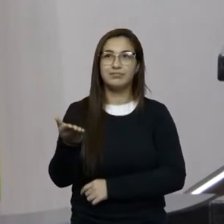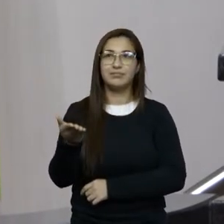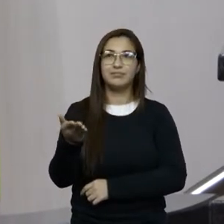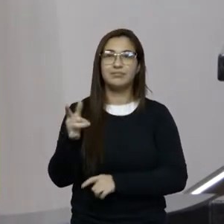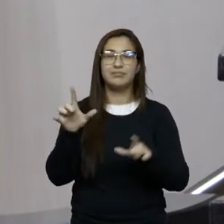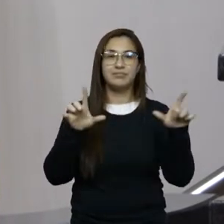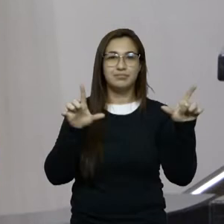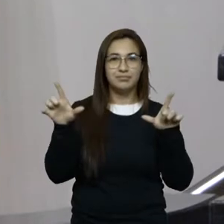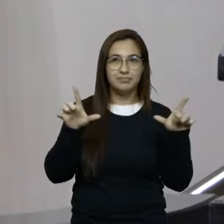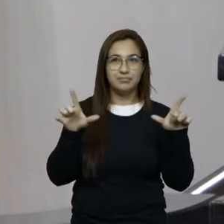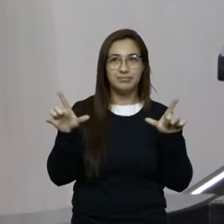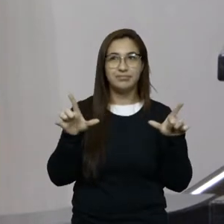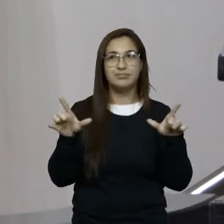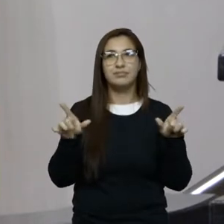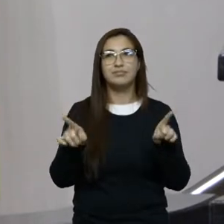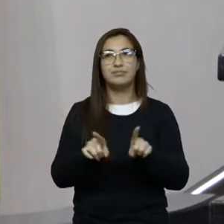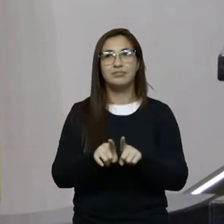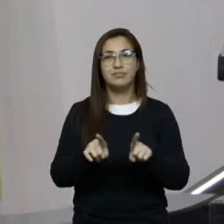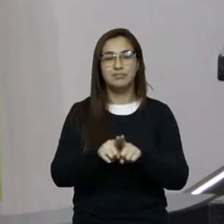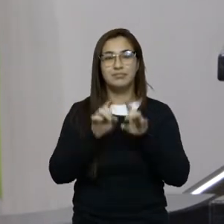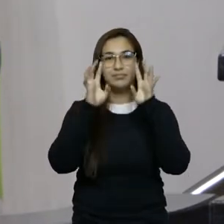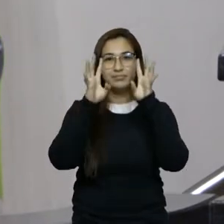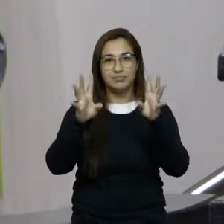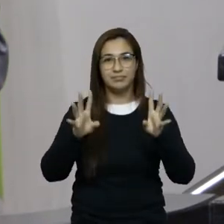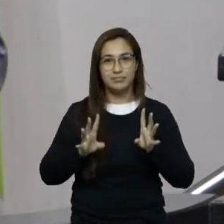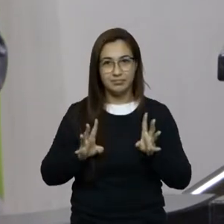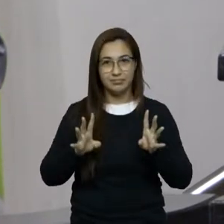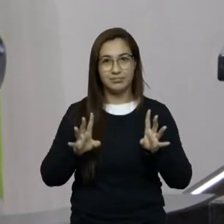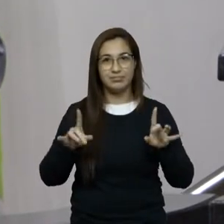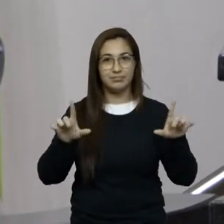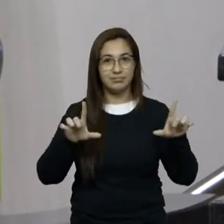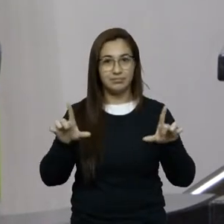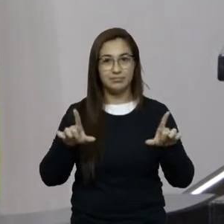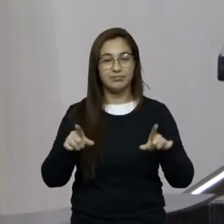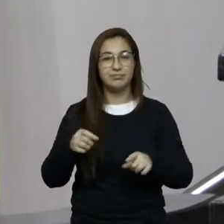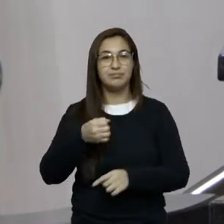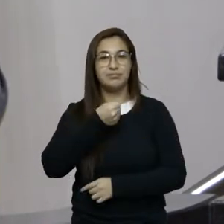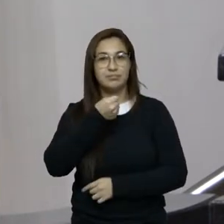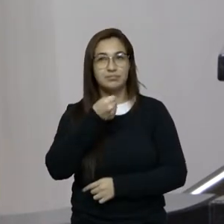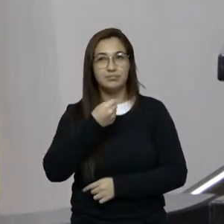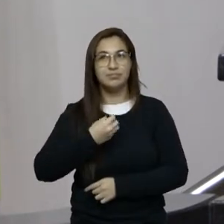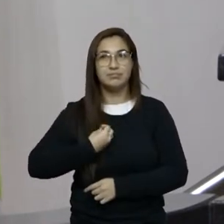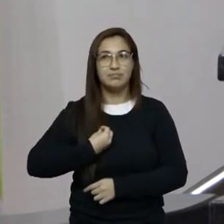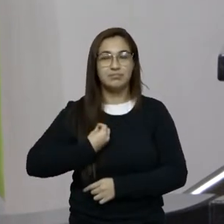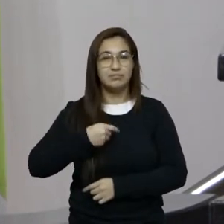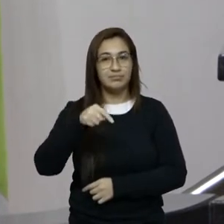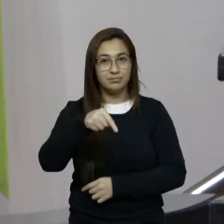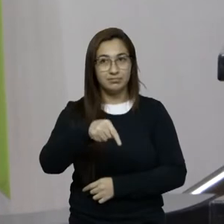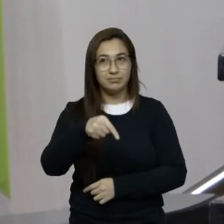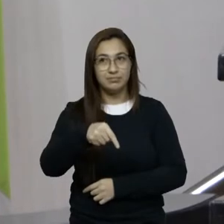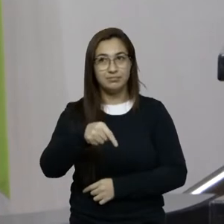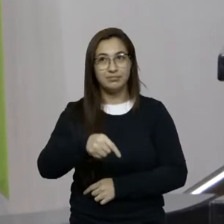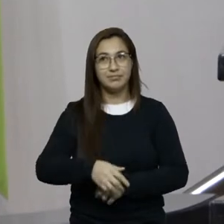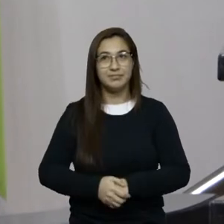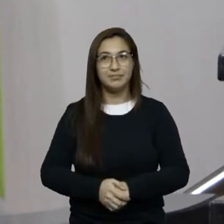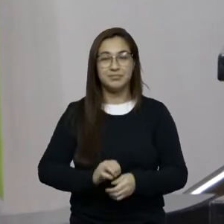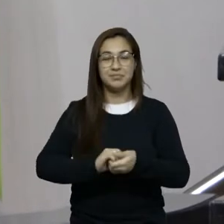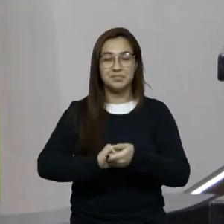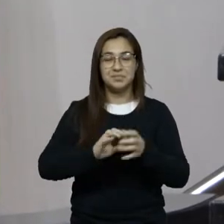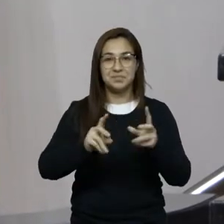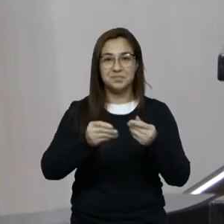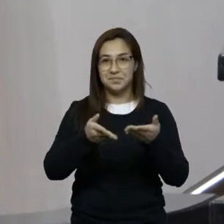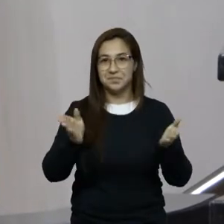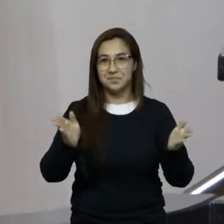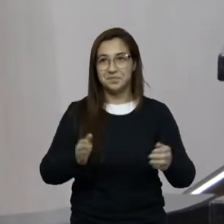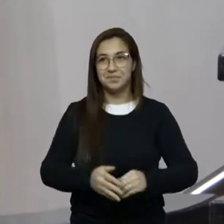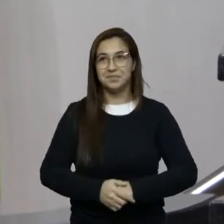como o senhoras e senhores ouvir se ateve ao também a imprensa que se faz presentes quero também e cumprimentar